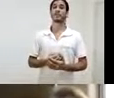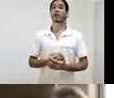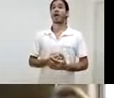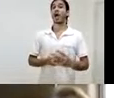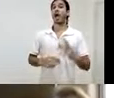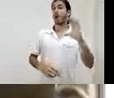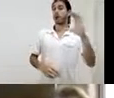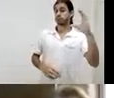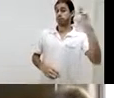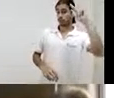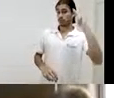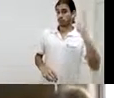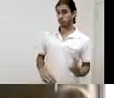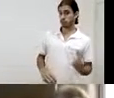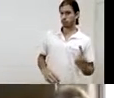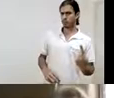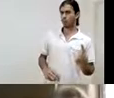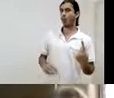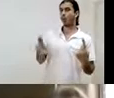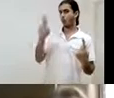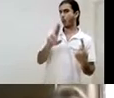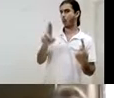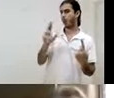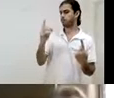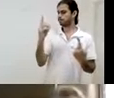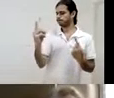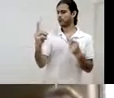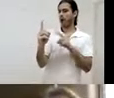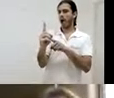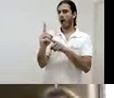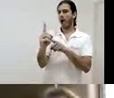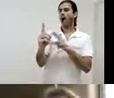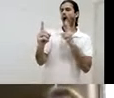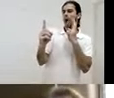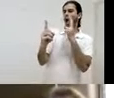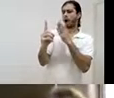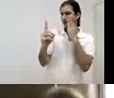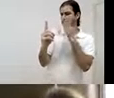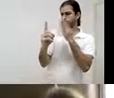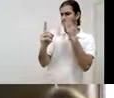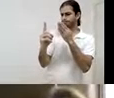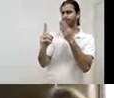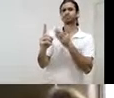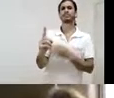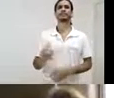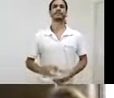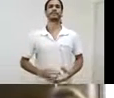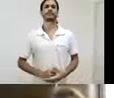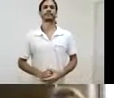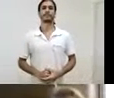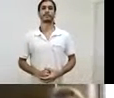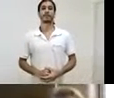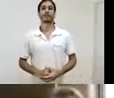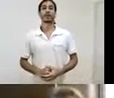garantir como um conhecimento científico, não é? Então, ocorre uma ruptura, uma ruptura muito importante